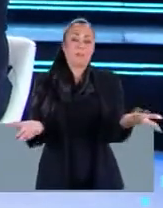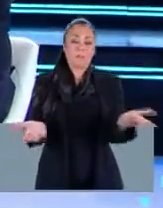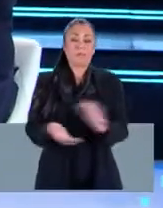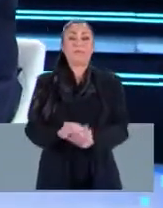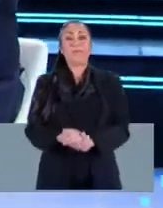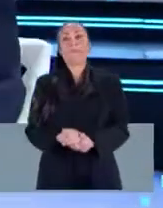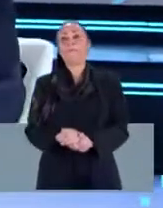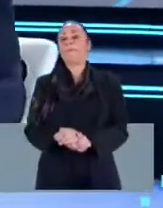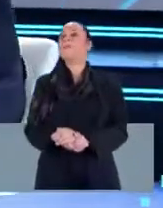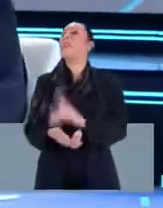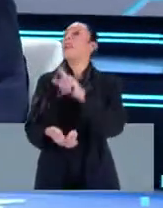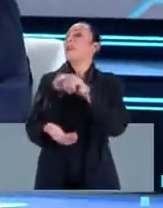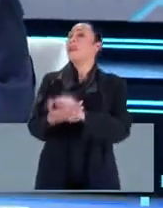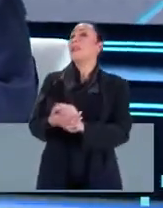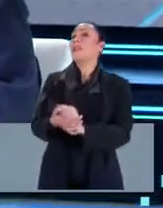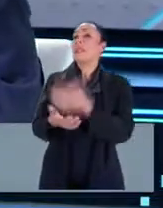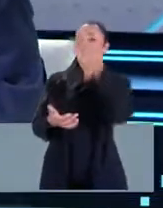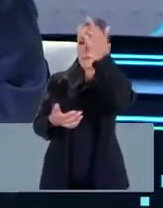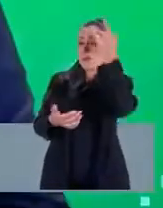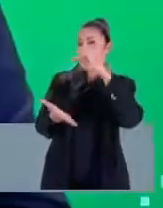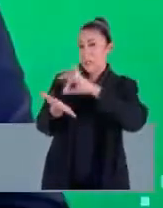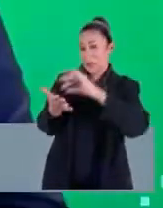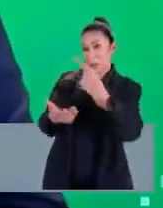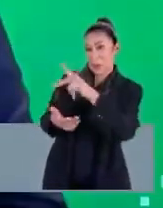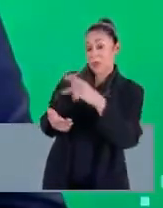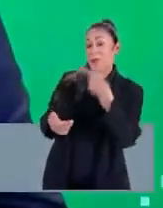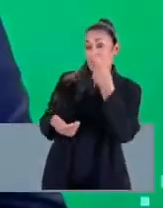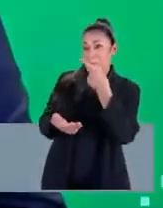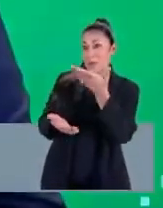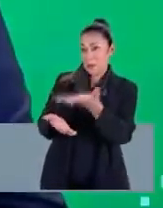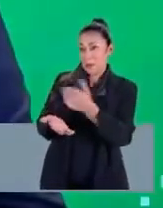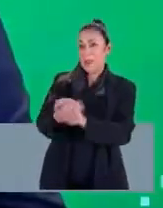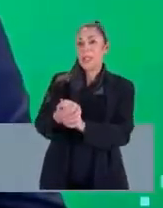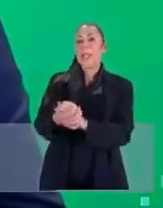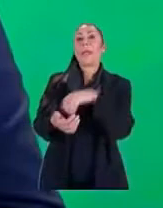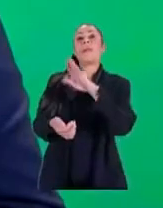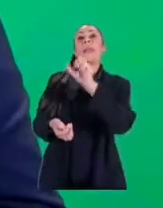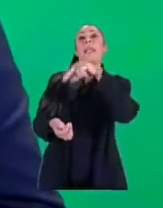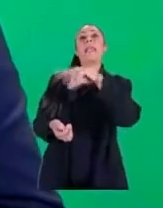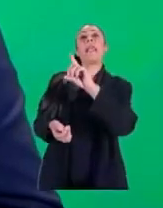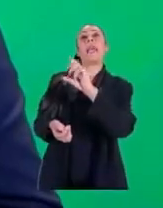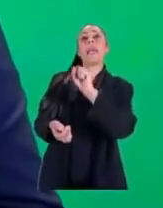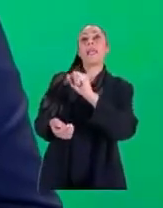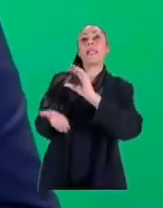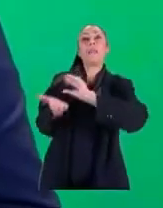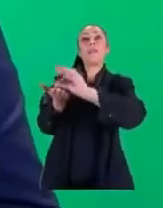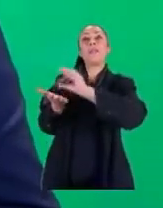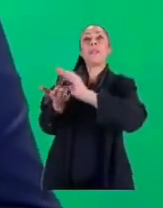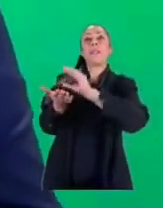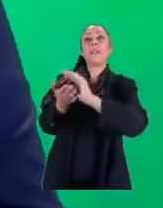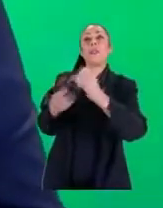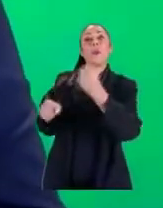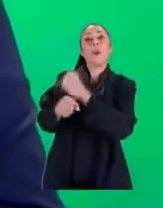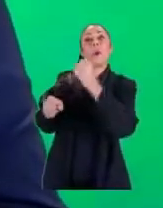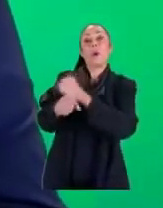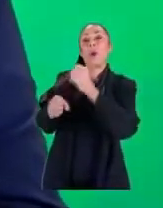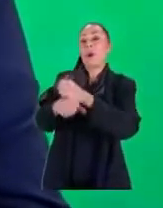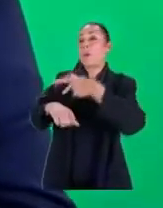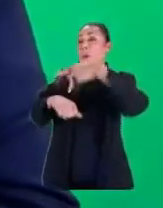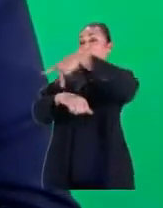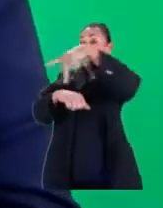vivendo. Os seus adversários dizem que o BNDES, no seu tempo, financiou obras em